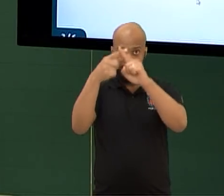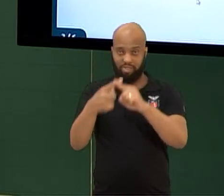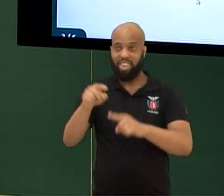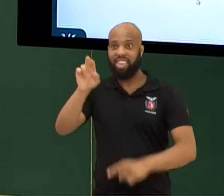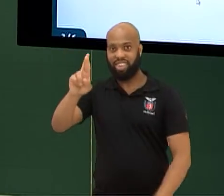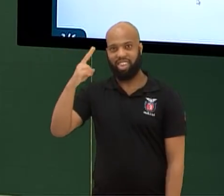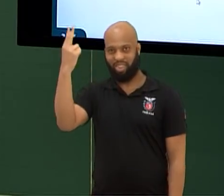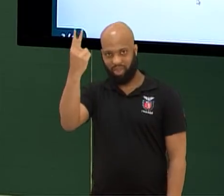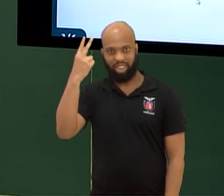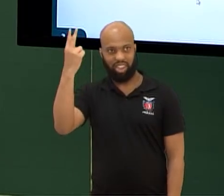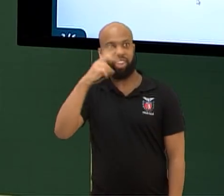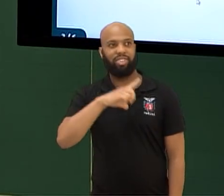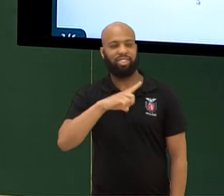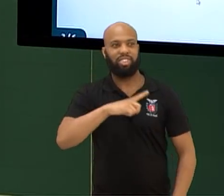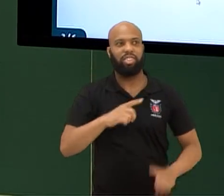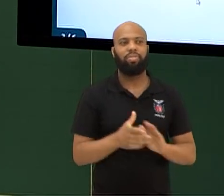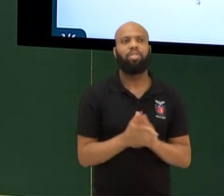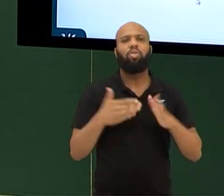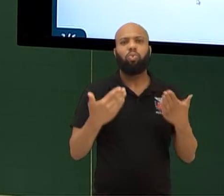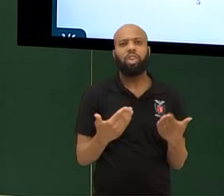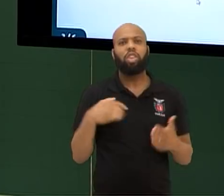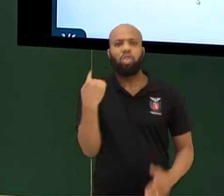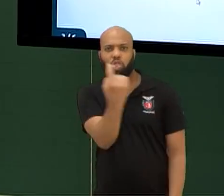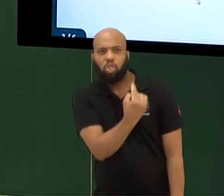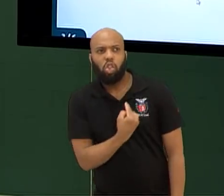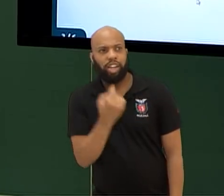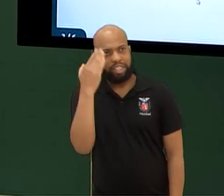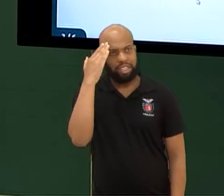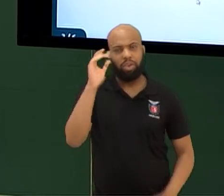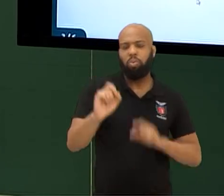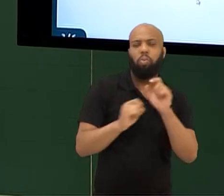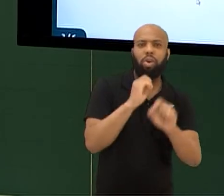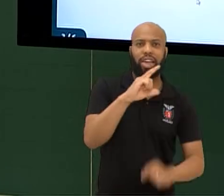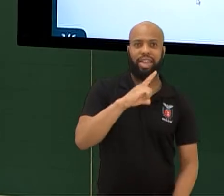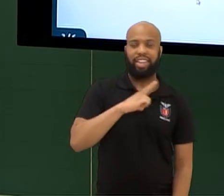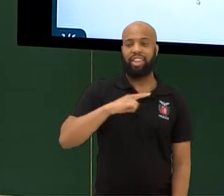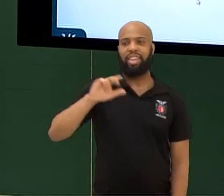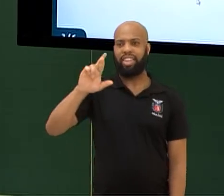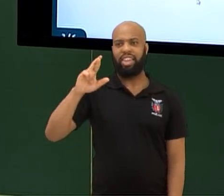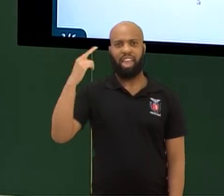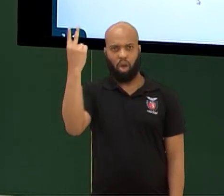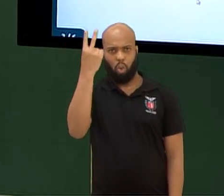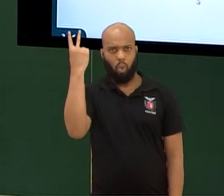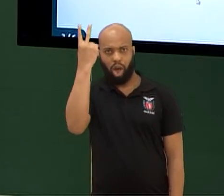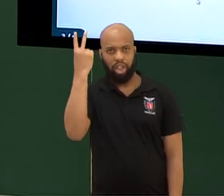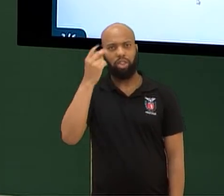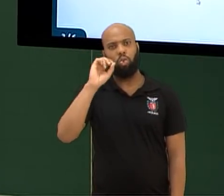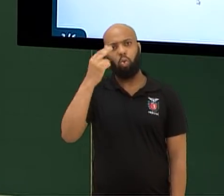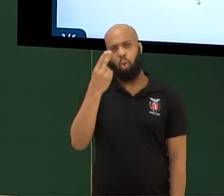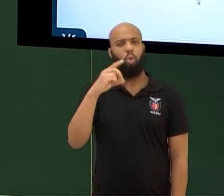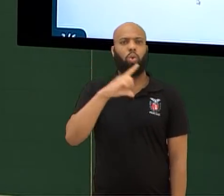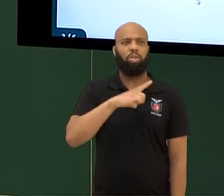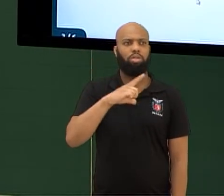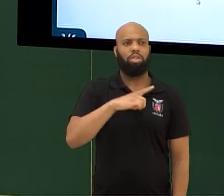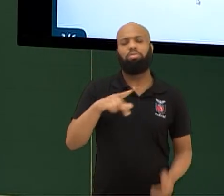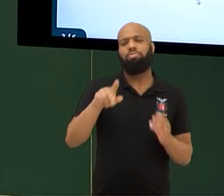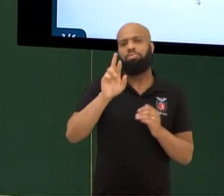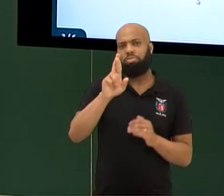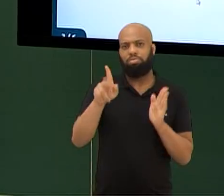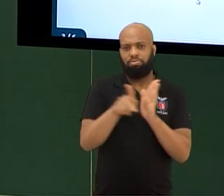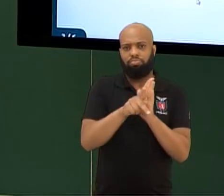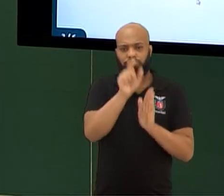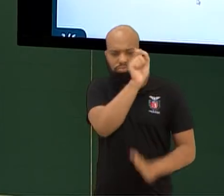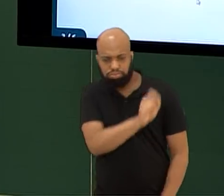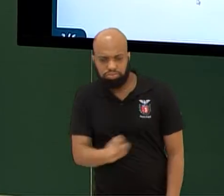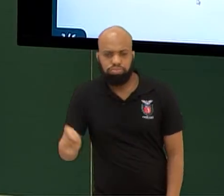multiplicado pelo raio ao quadrado. Sabemos que o raio ao quadrado, ou o raio da nossa